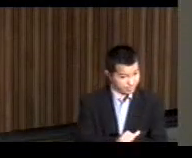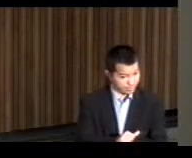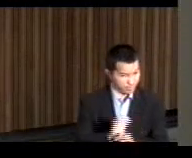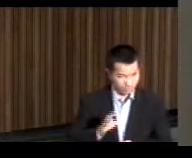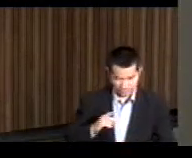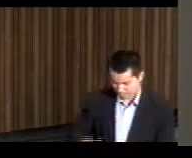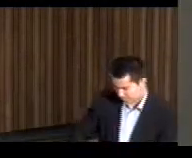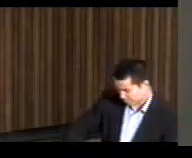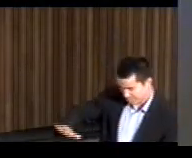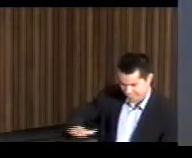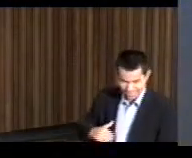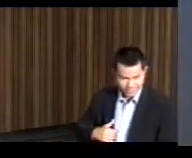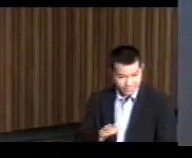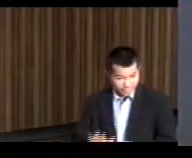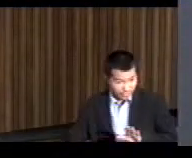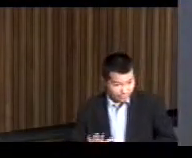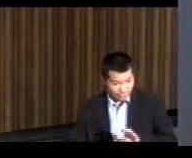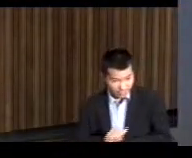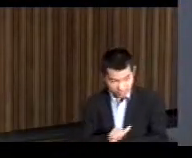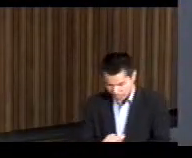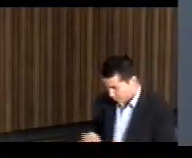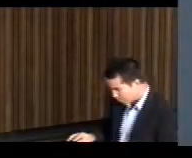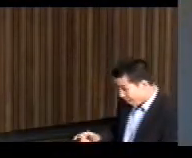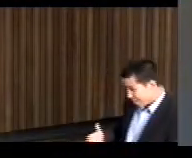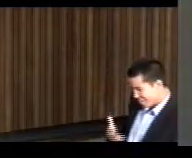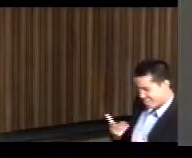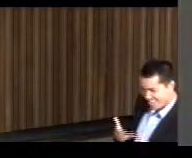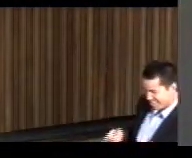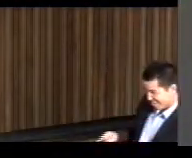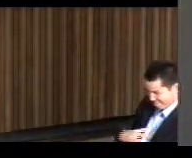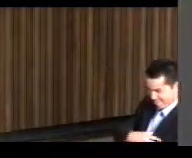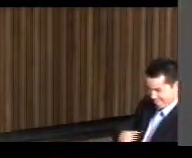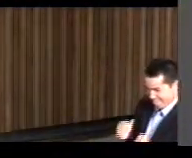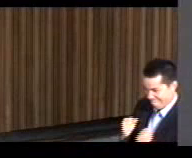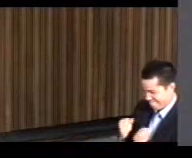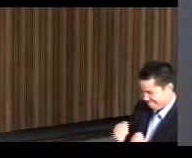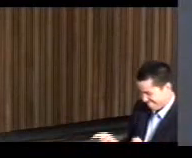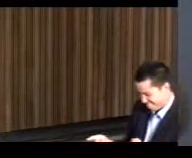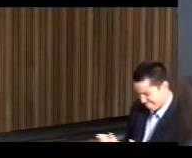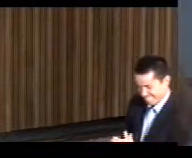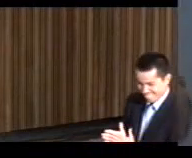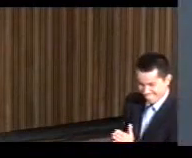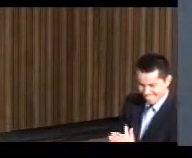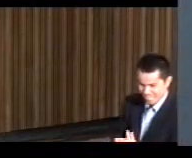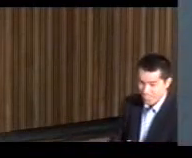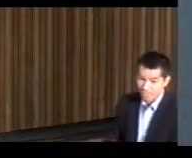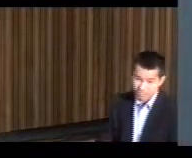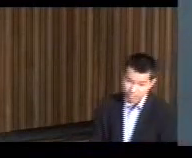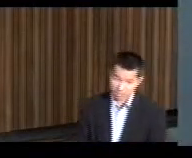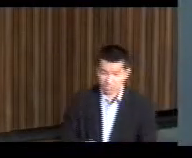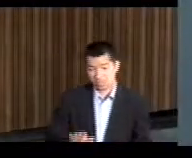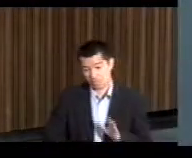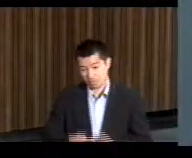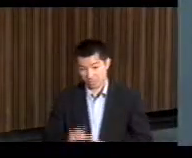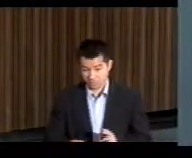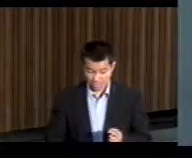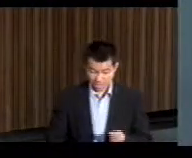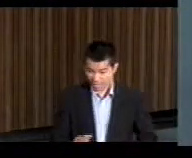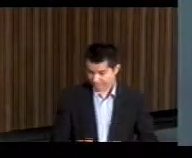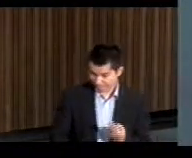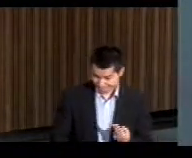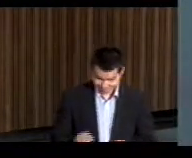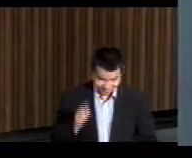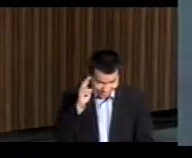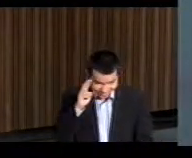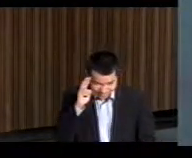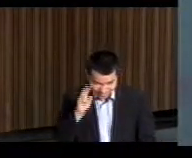ele estava contente com isso. Eu acho que a relação entre Agar e Sara estava um pouco mais